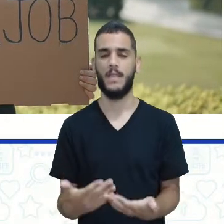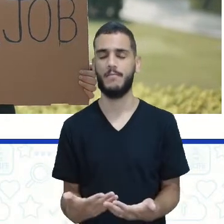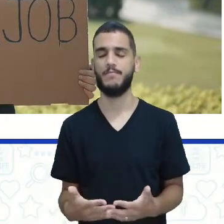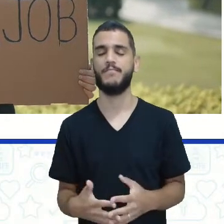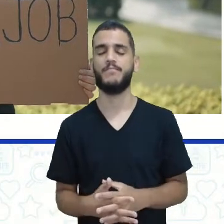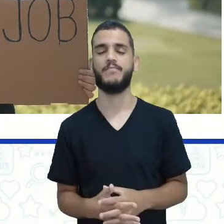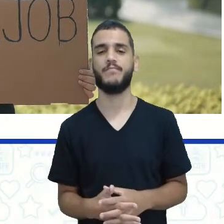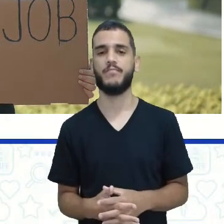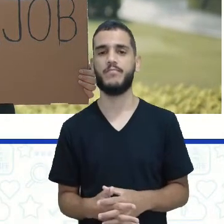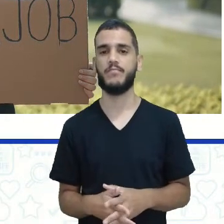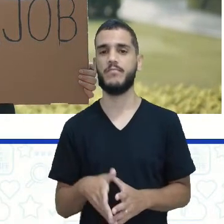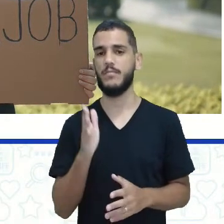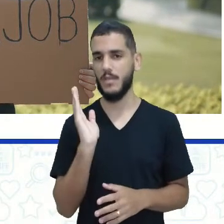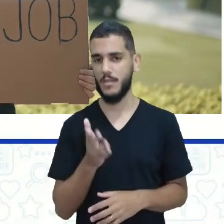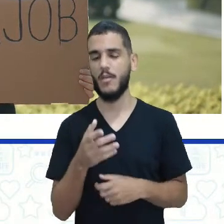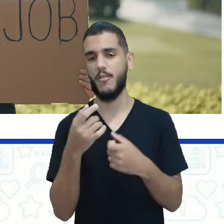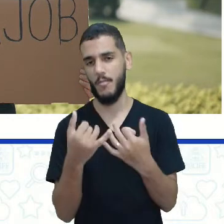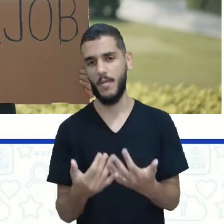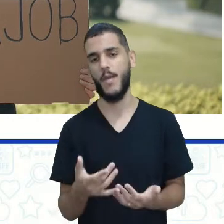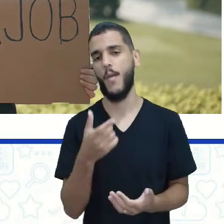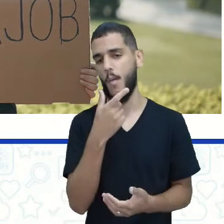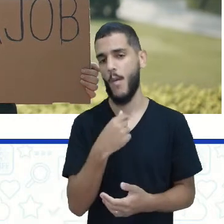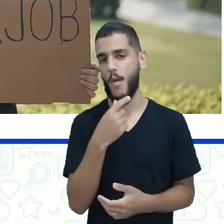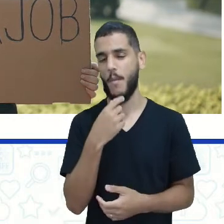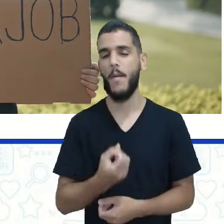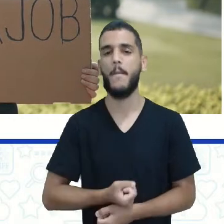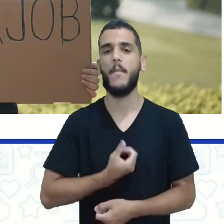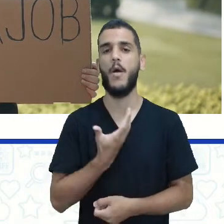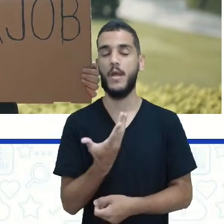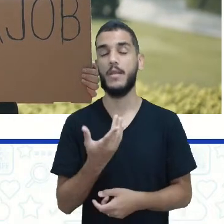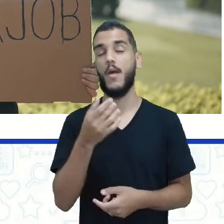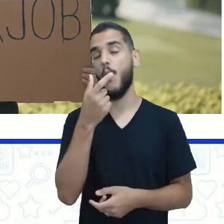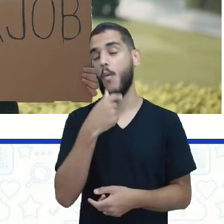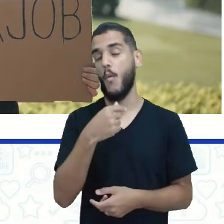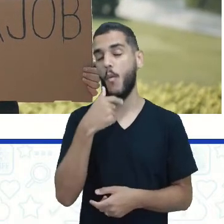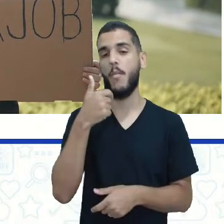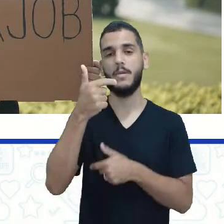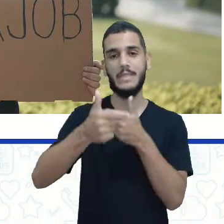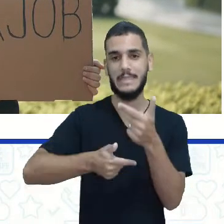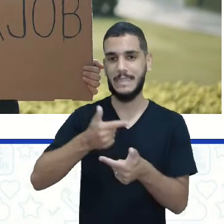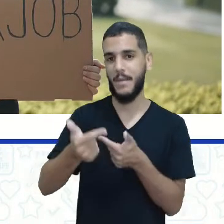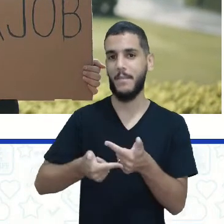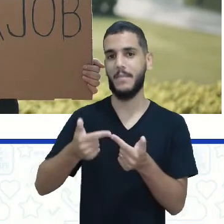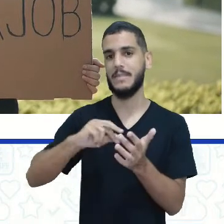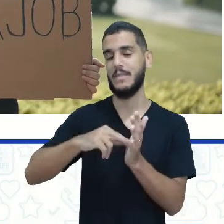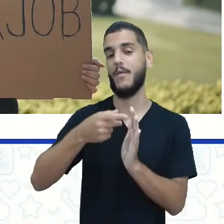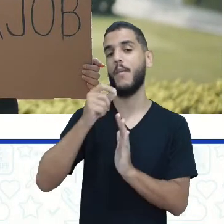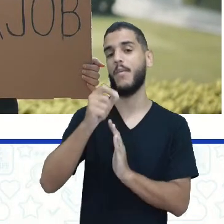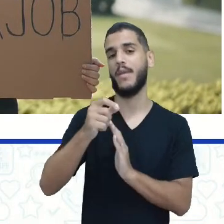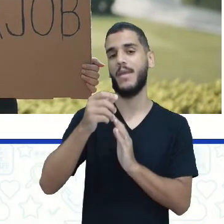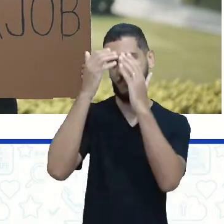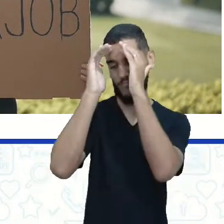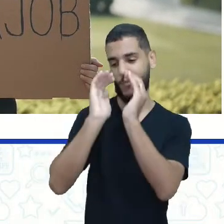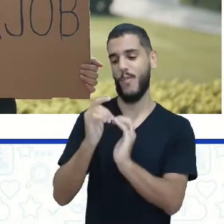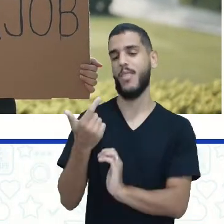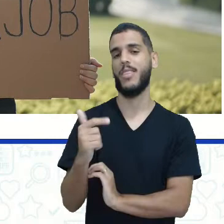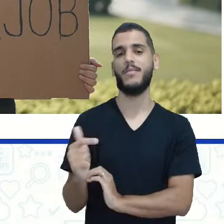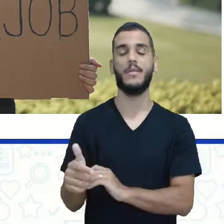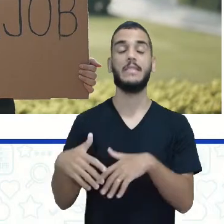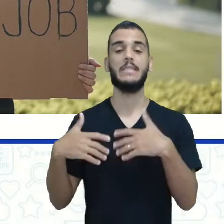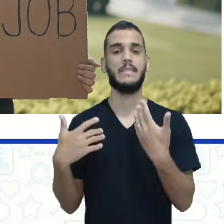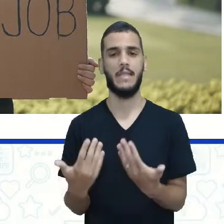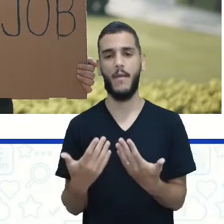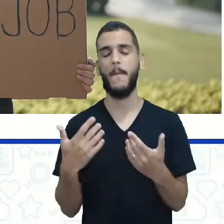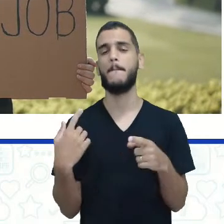Então, já dizia o poeta, um homem sem trabalho, um homem não tem honra. Exato. Não é? Por quê? Porque é com